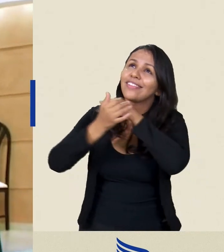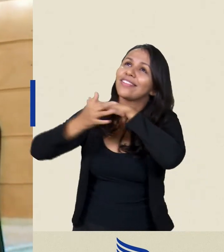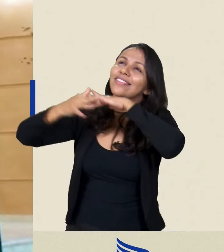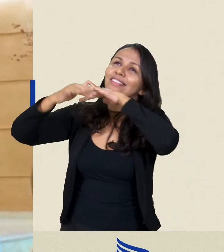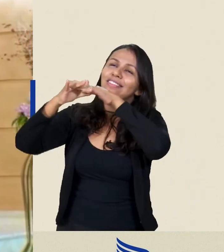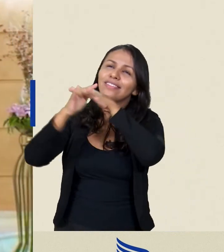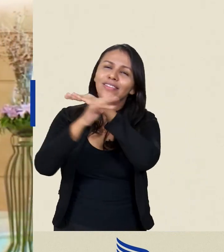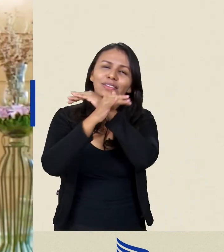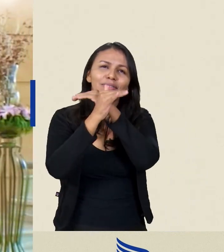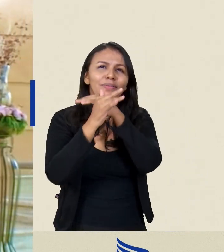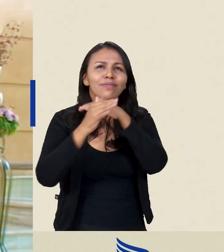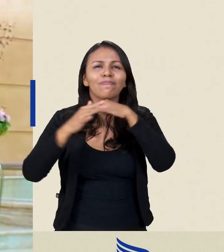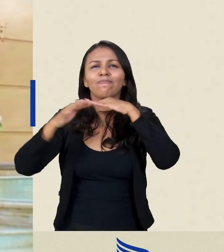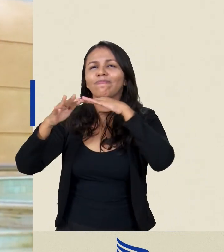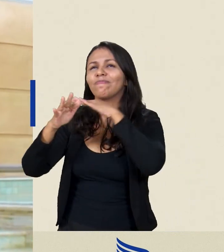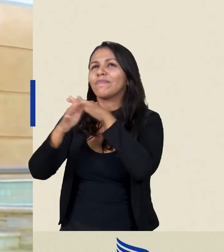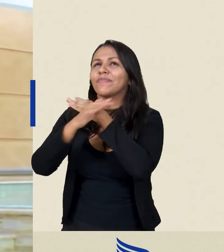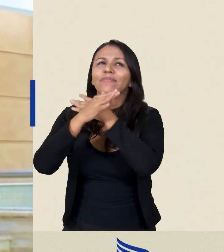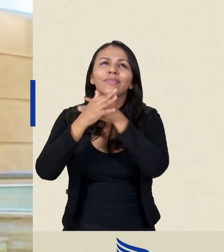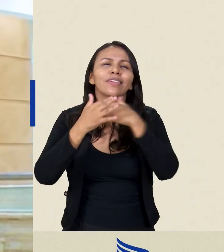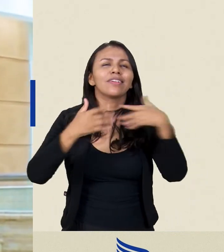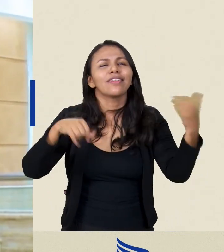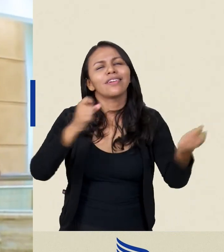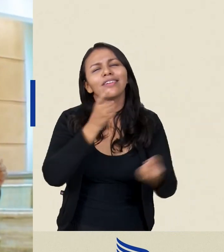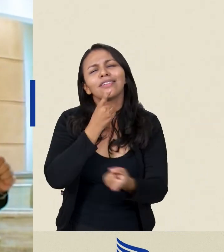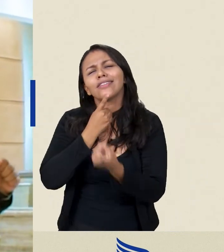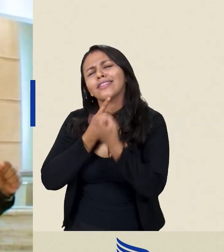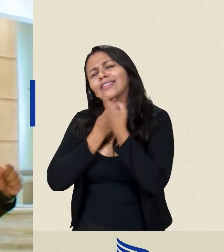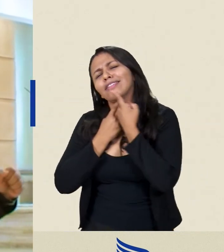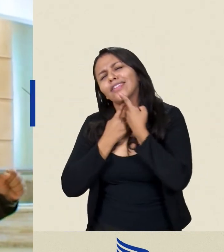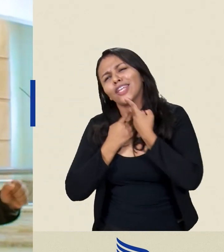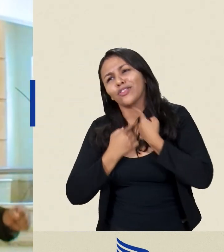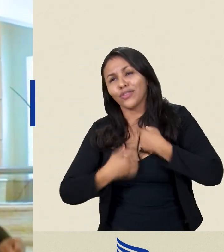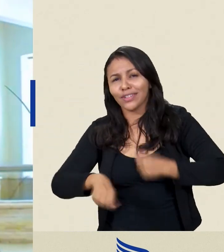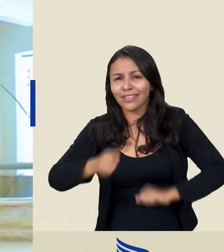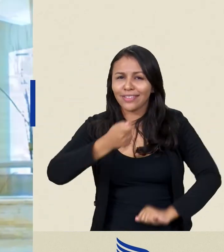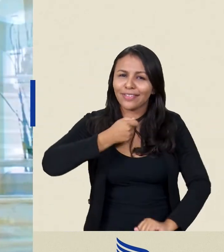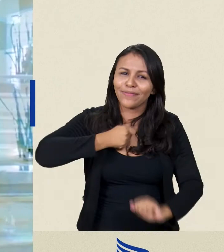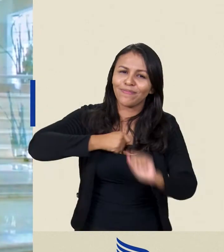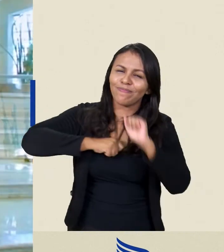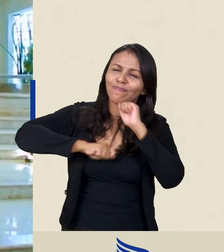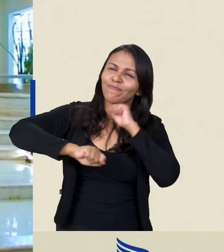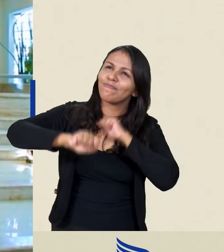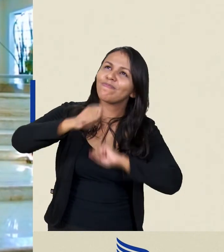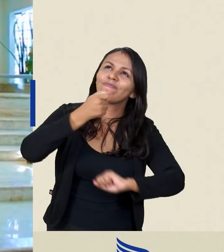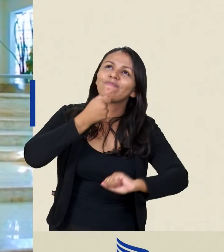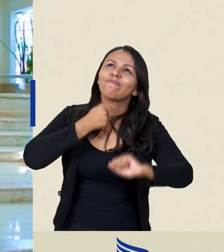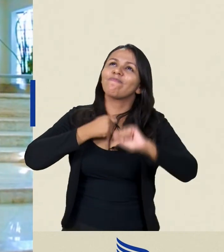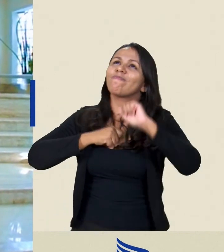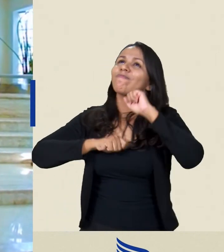Deus, eu espero muito ansioso